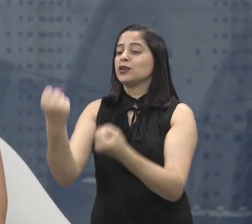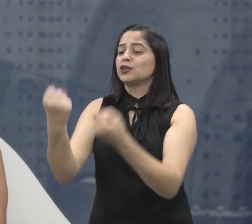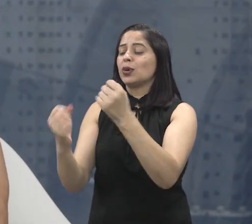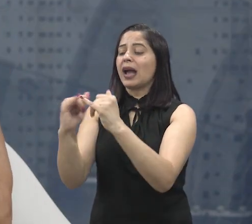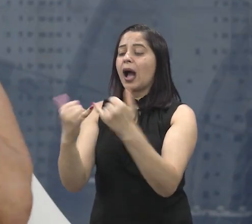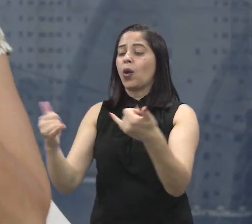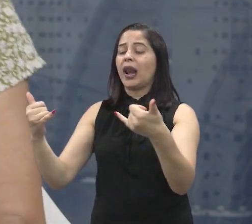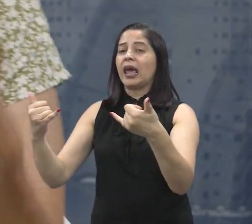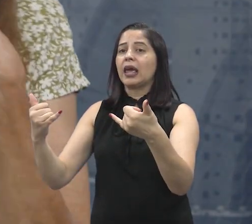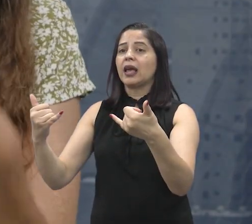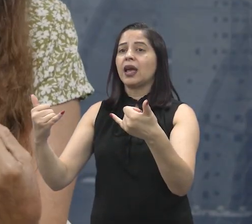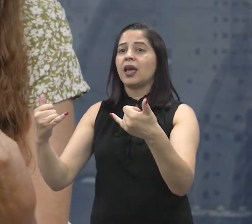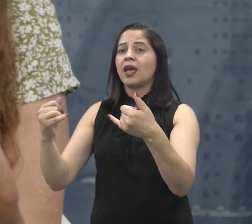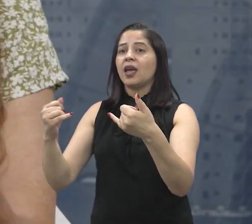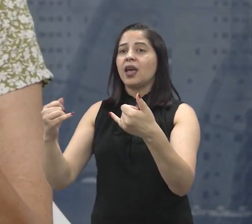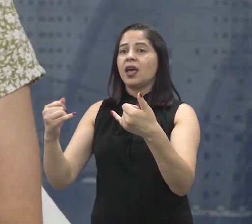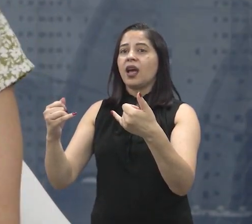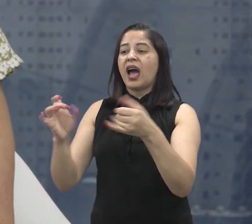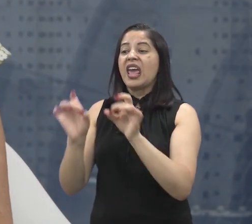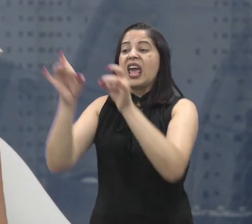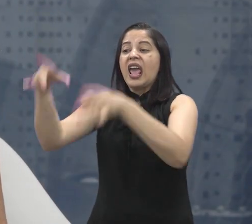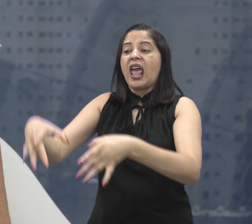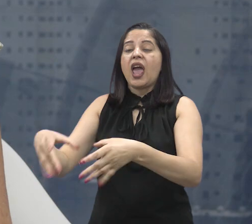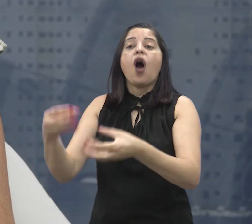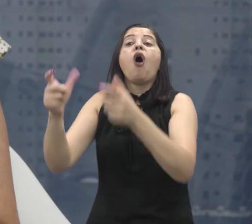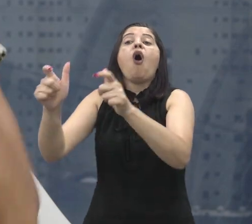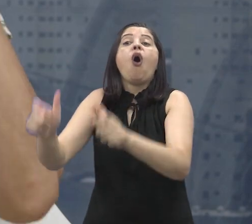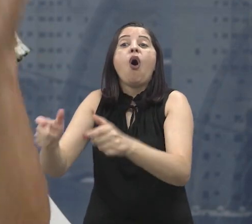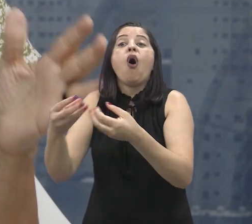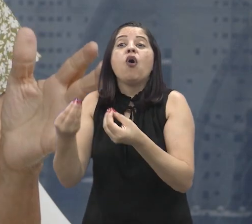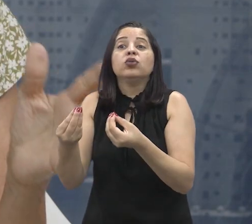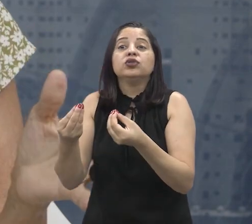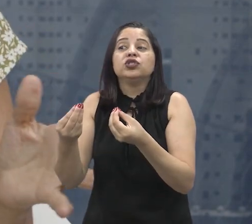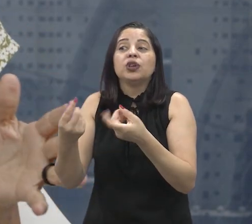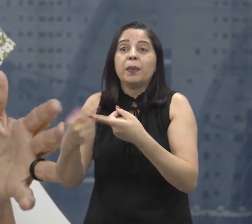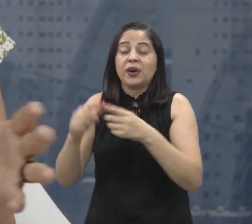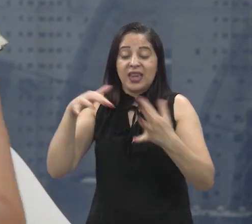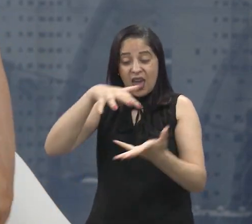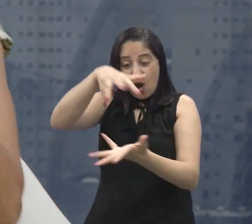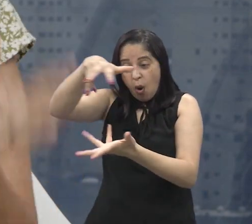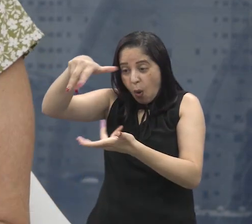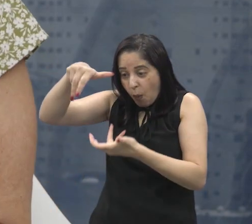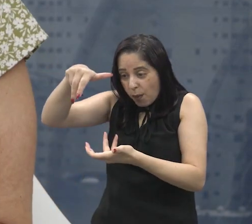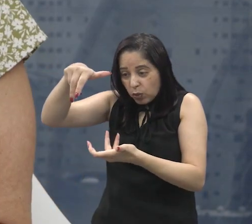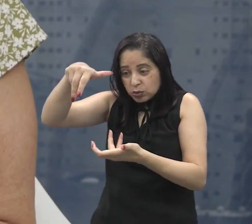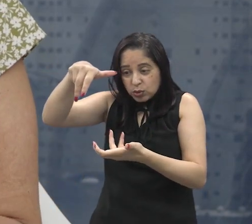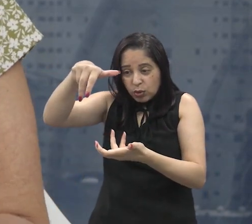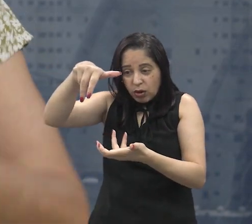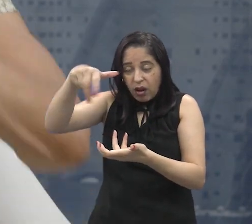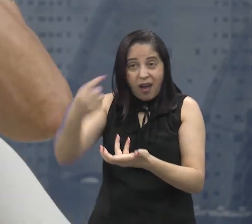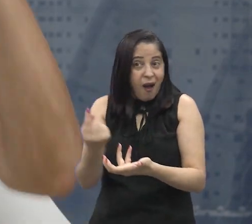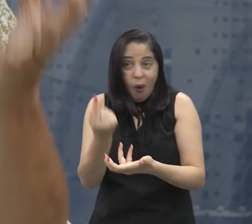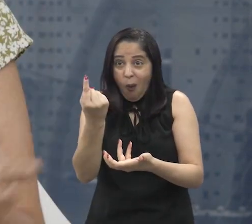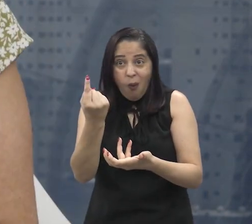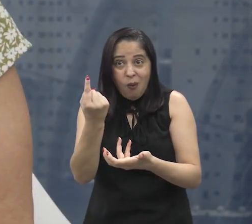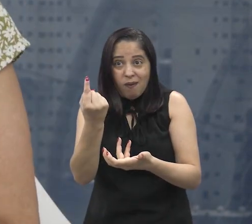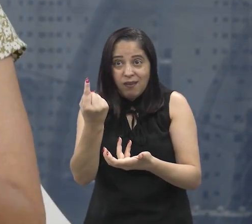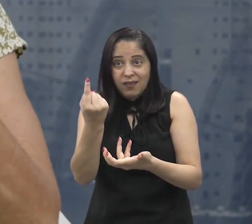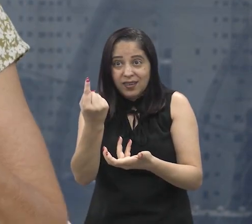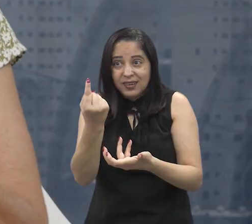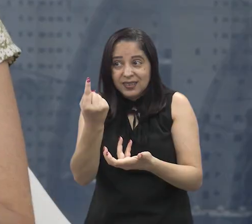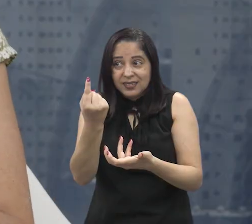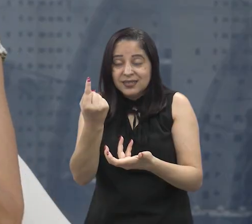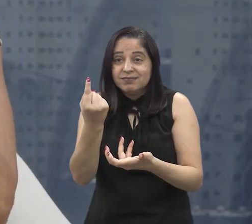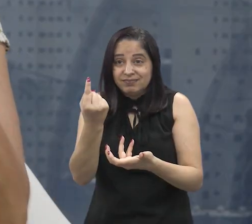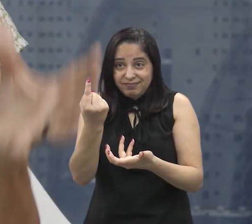temos que pensar que lixo elétrico ele vai produzir, onde é que nós vamos colocar, porque só existe uma Terra, né? Só existe esse planeta